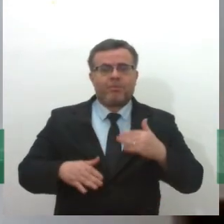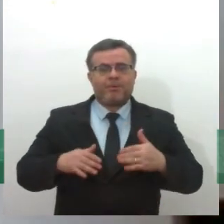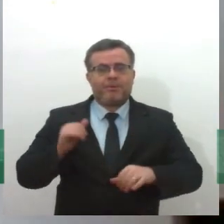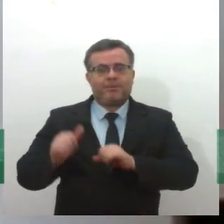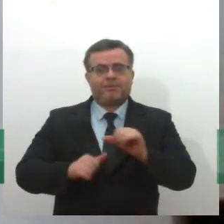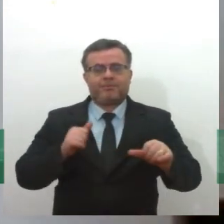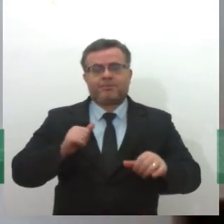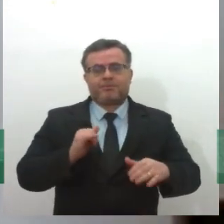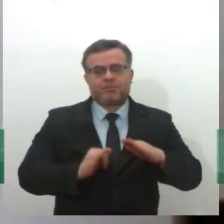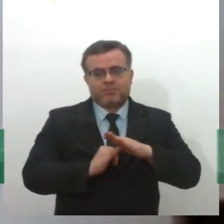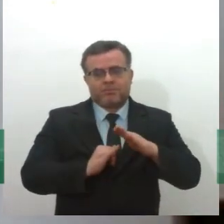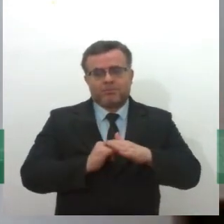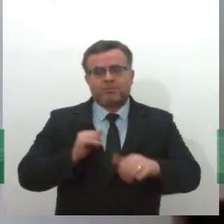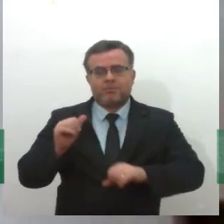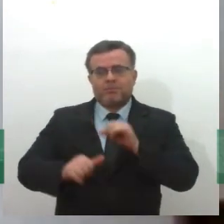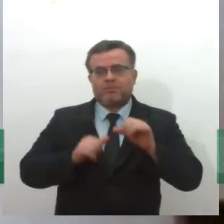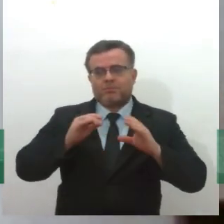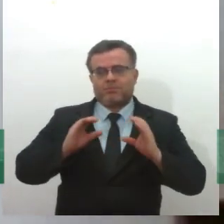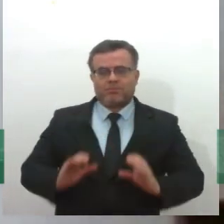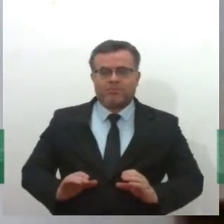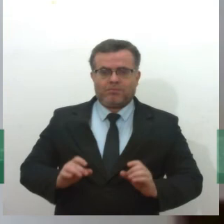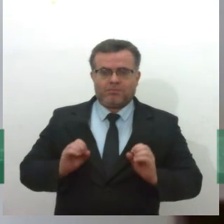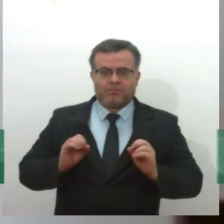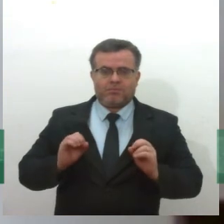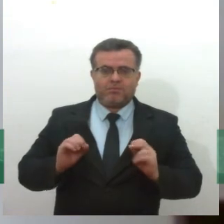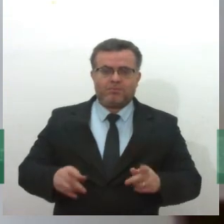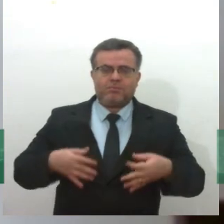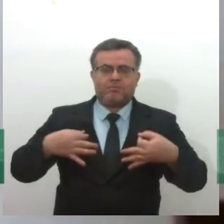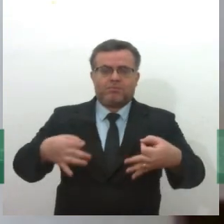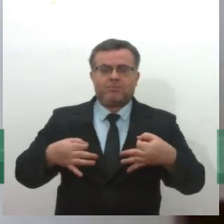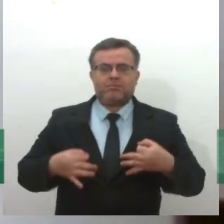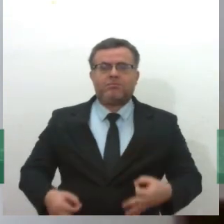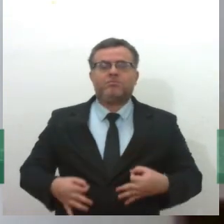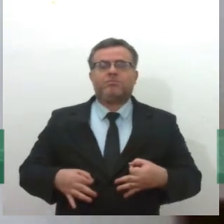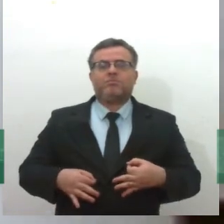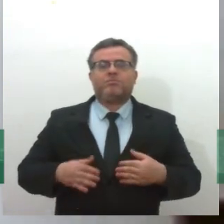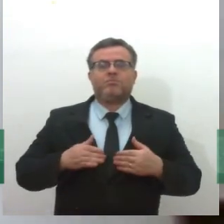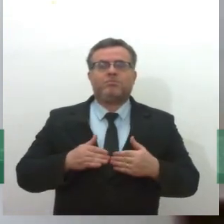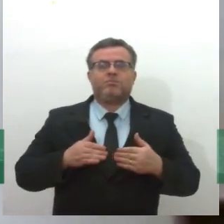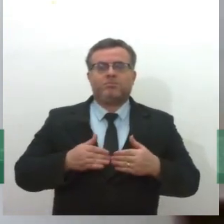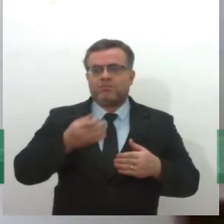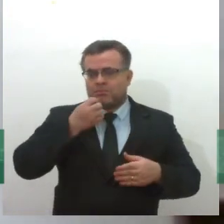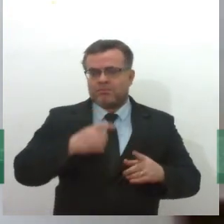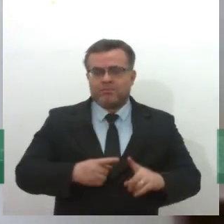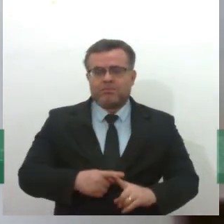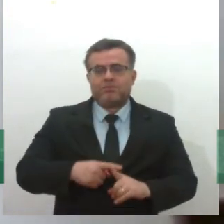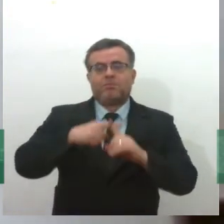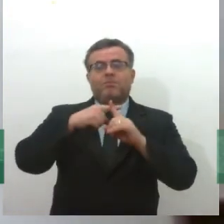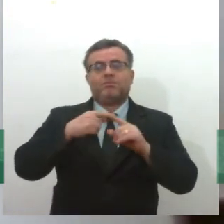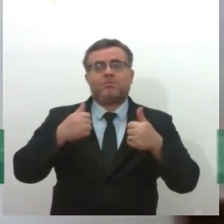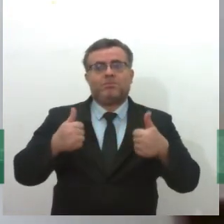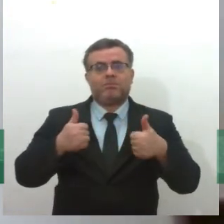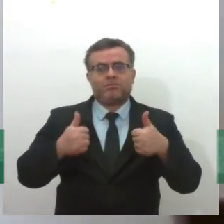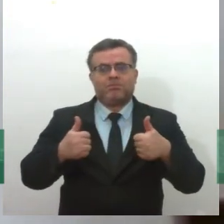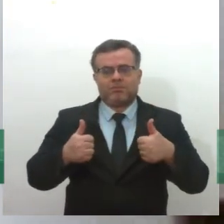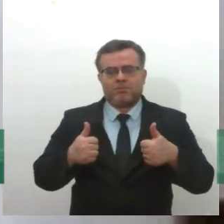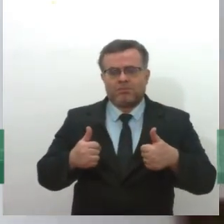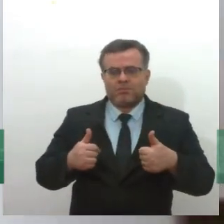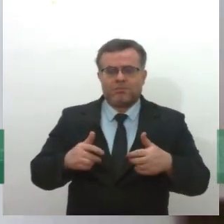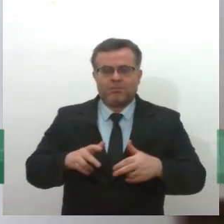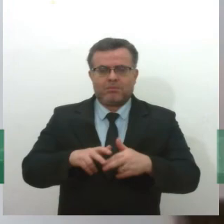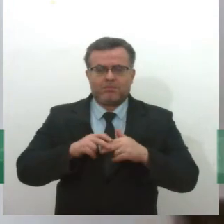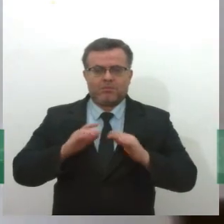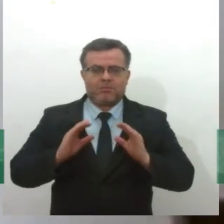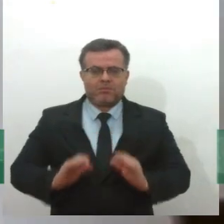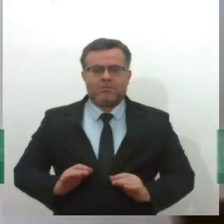institucional induz a mudanças de comportamento, se essa mudança ela é bem feita, ela é feita no sentido positivo, do mesmo jeito que uma mudança no comportamento,